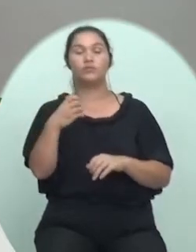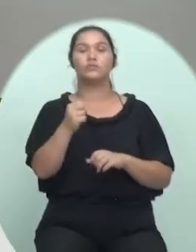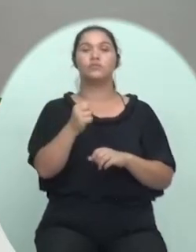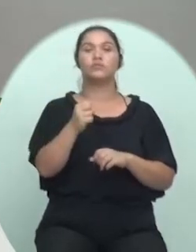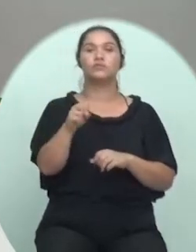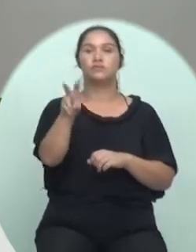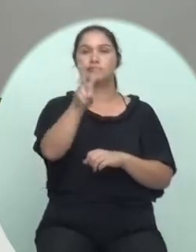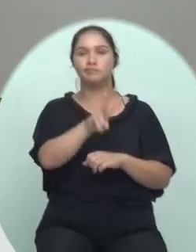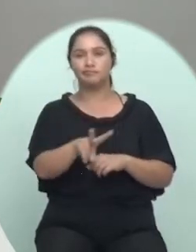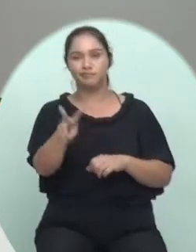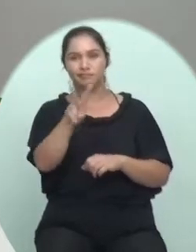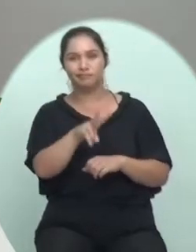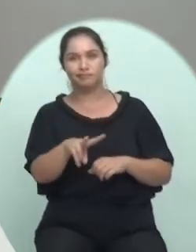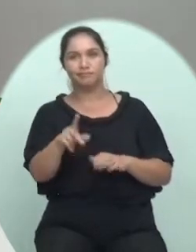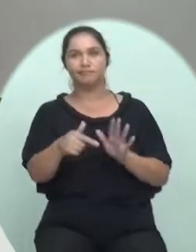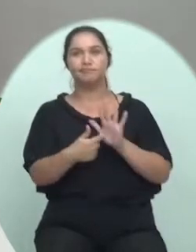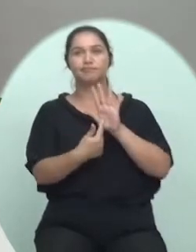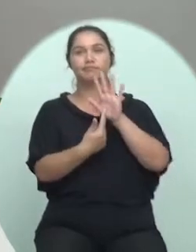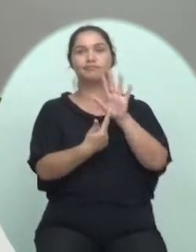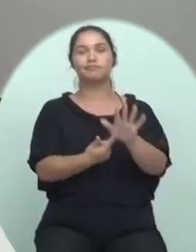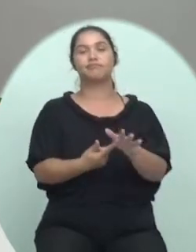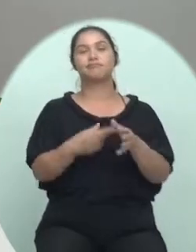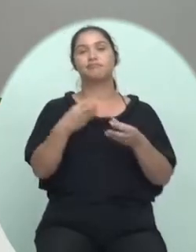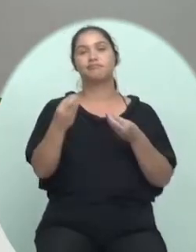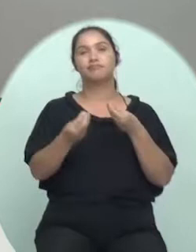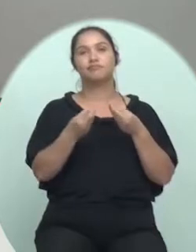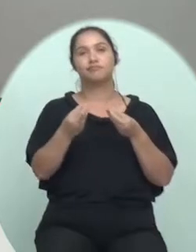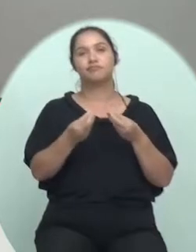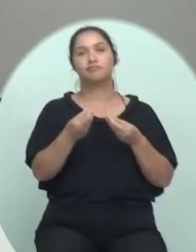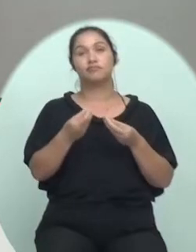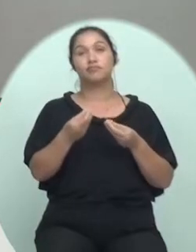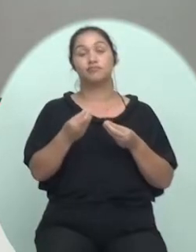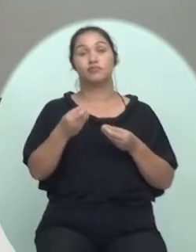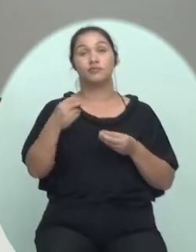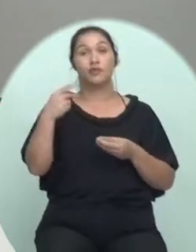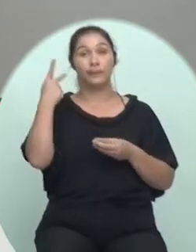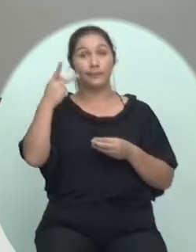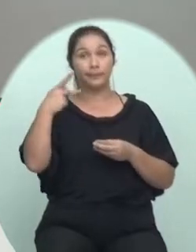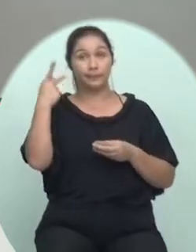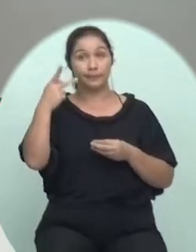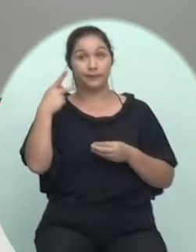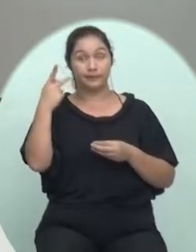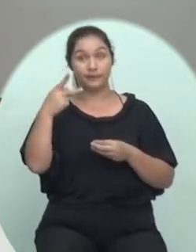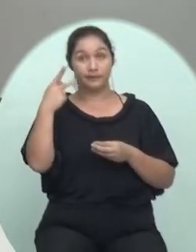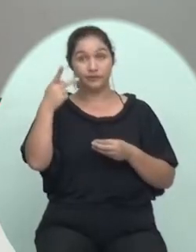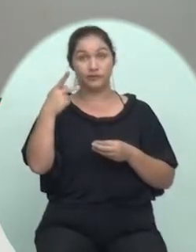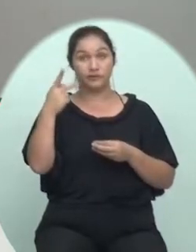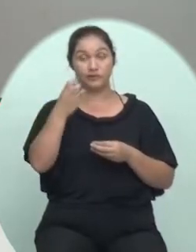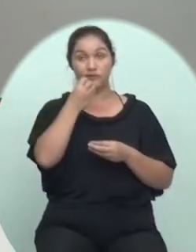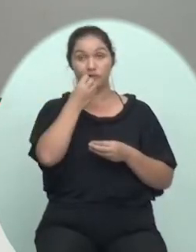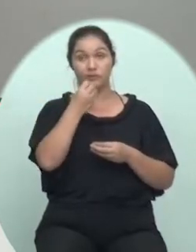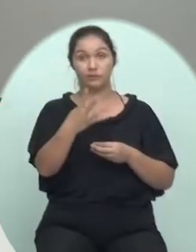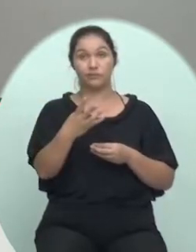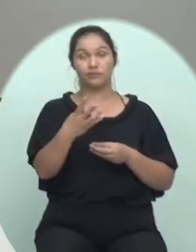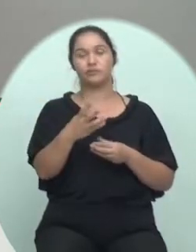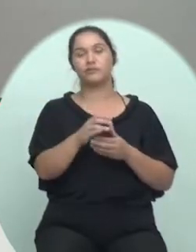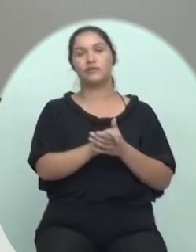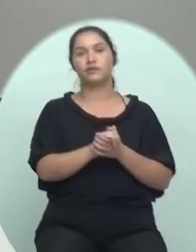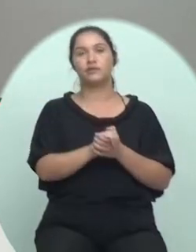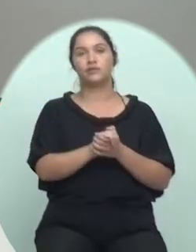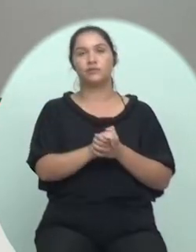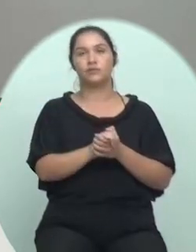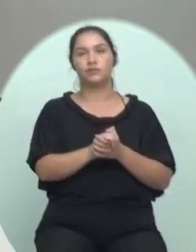se sobrepuseram, Odelir, à ideia da política como ciência do bem comum. Do cidadão mais simples ao